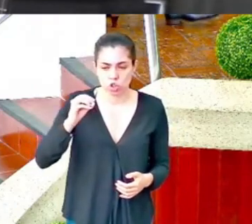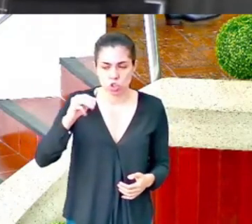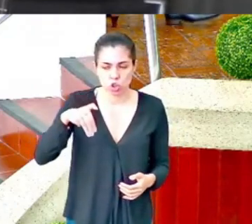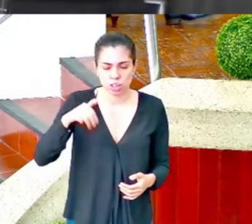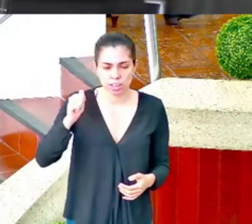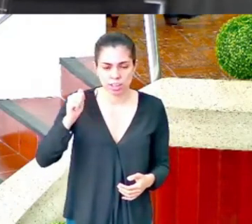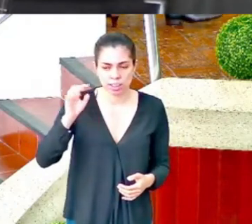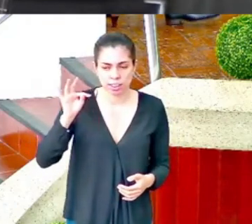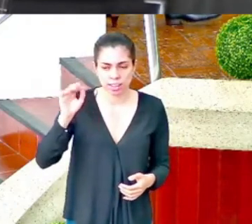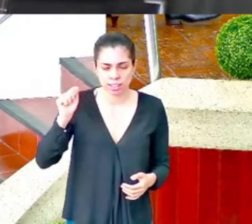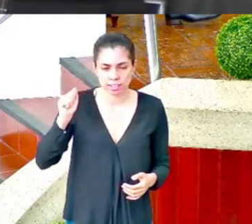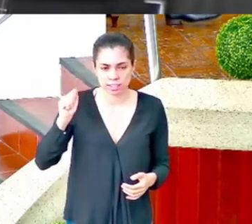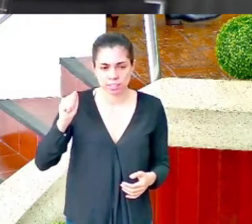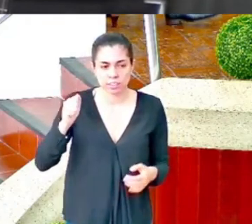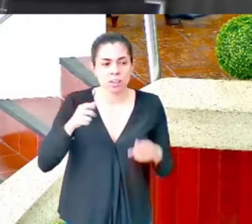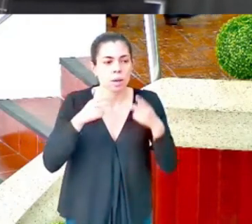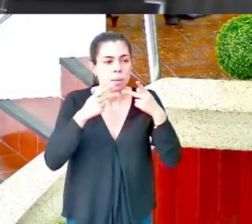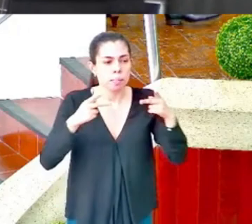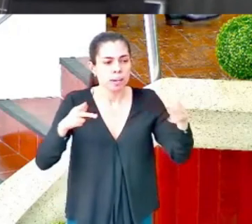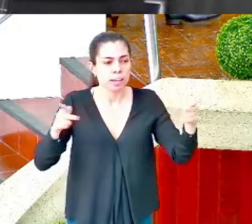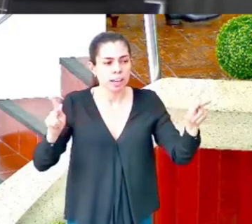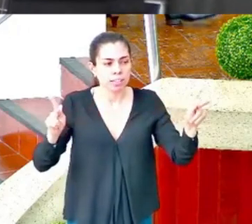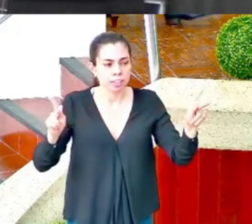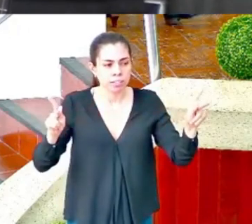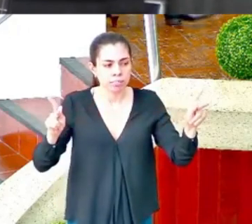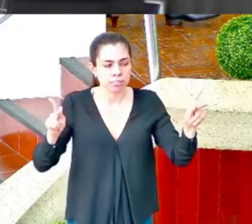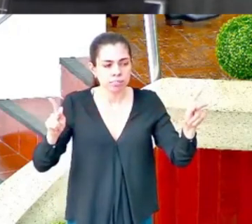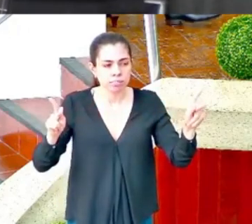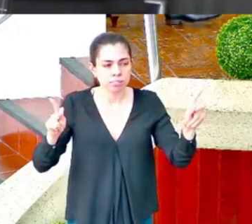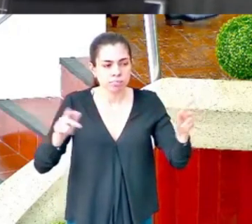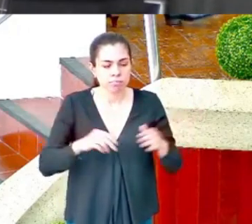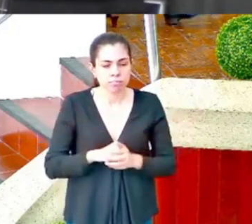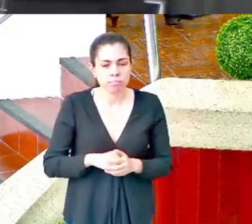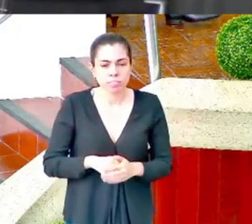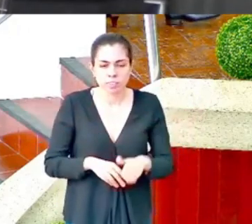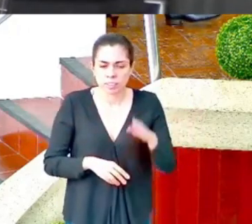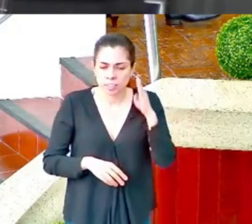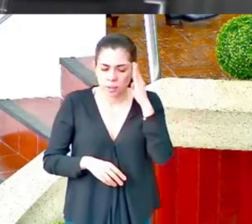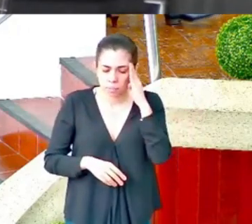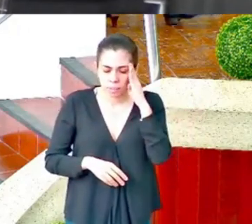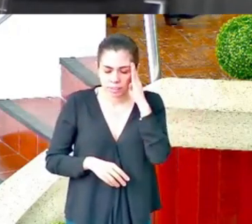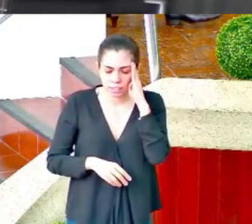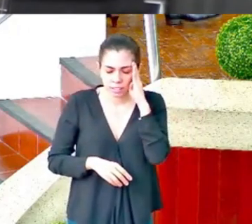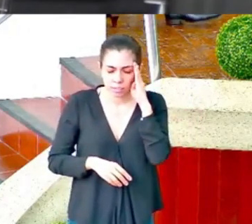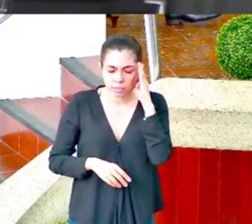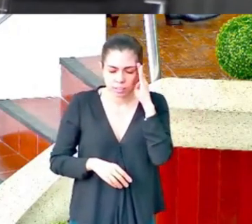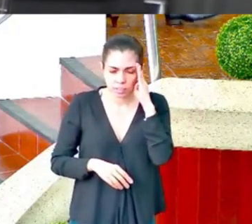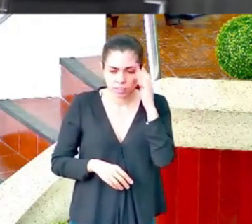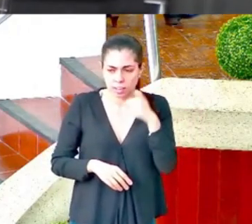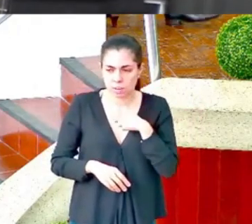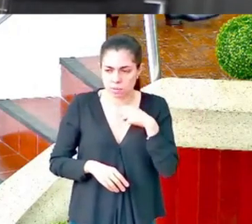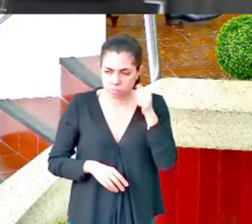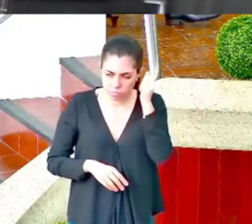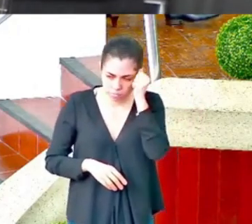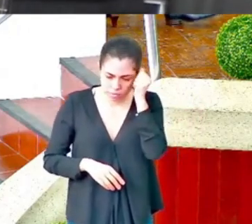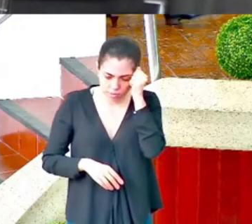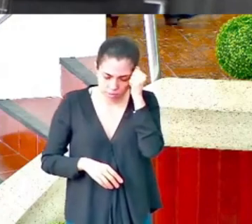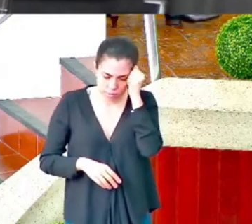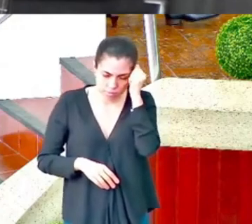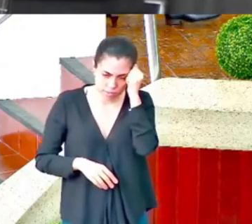se agarravam nas pilastras do templo, dizendo: eu nunca tinha pensado que eu era tão pecador. Eu nunca tinha pensado